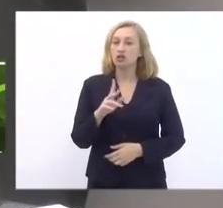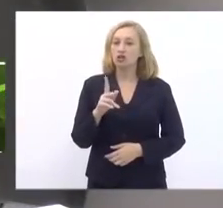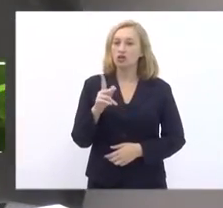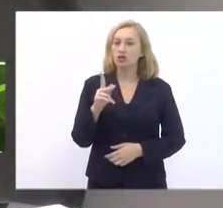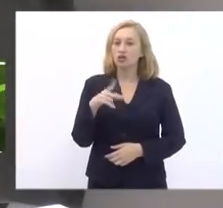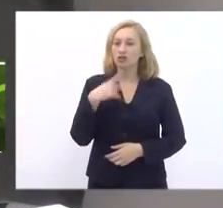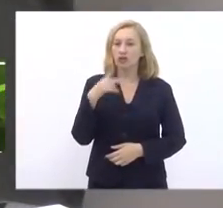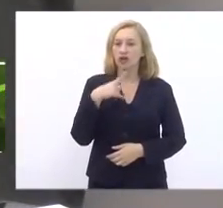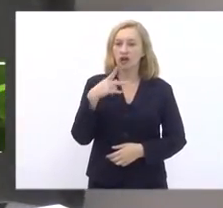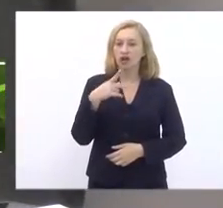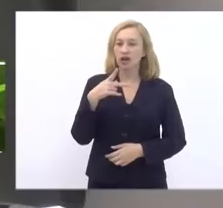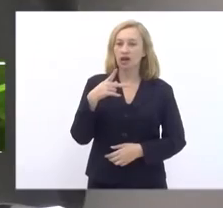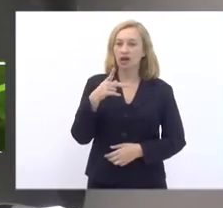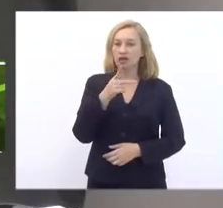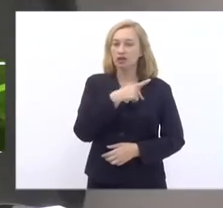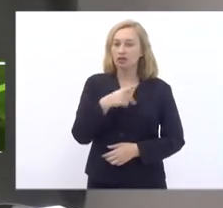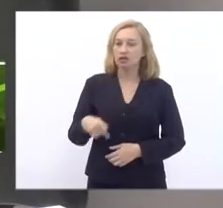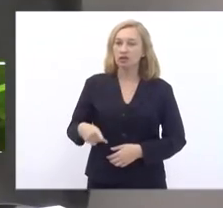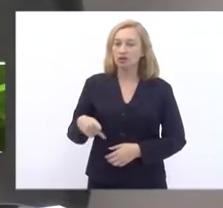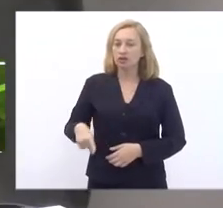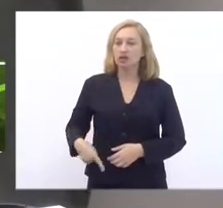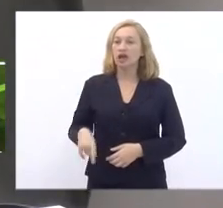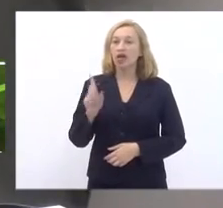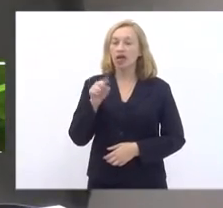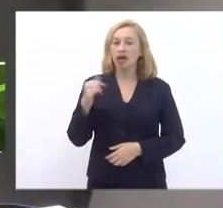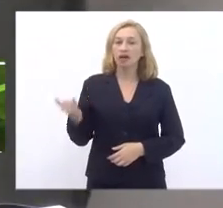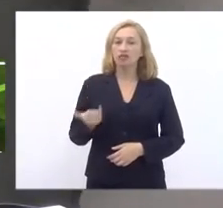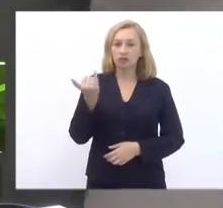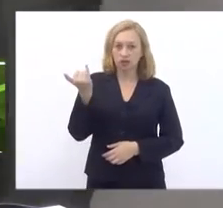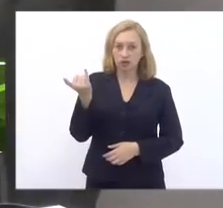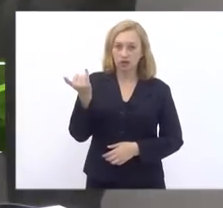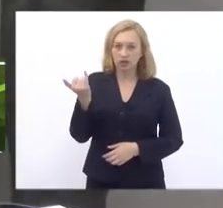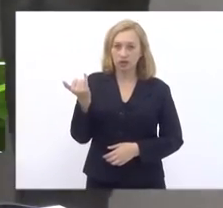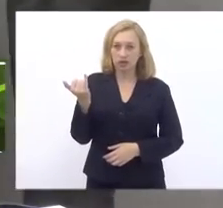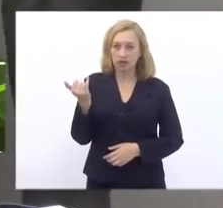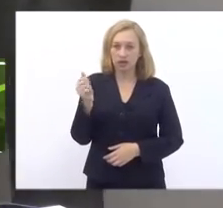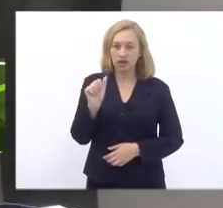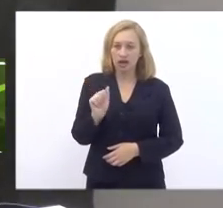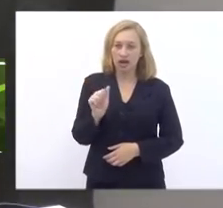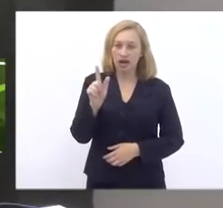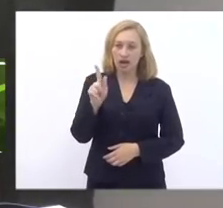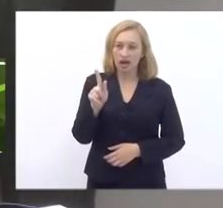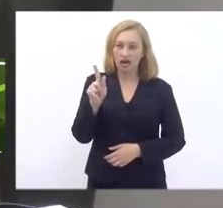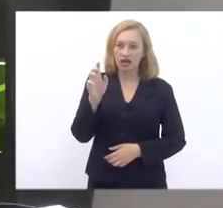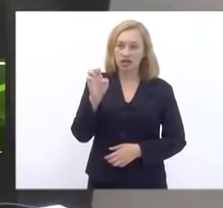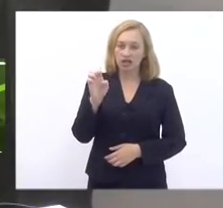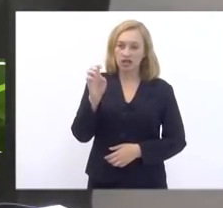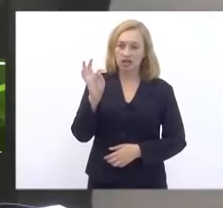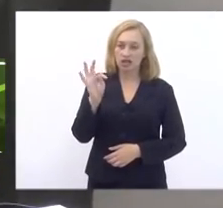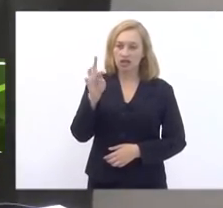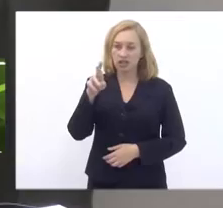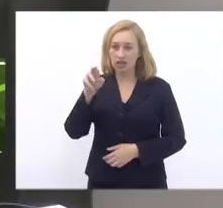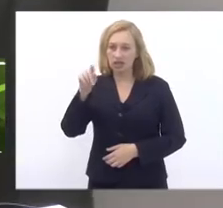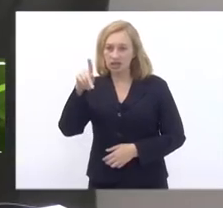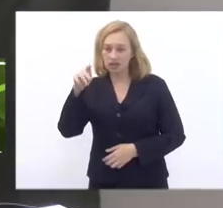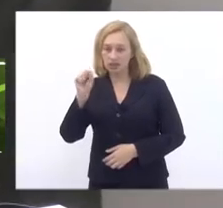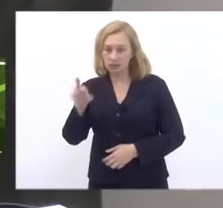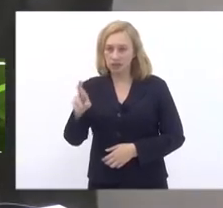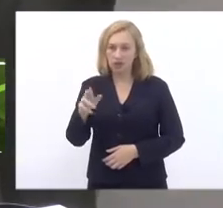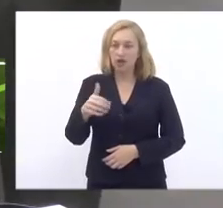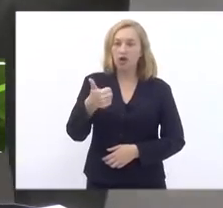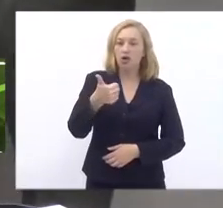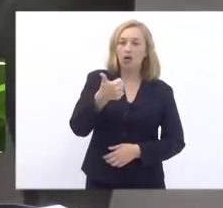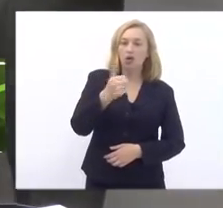senhora presidente, que é importante a deliberação AGETRANSP 1161, de